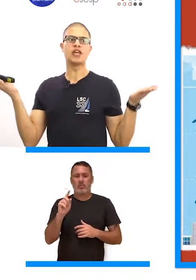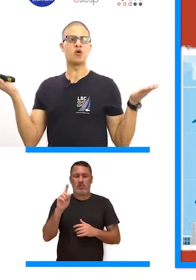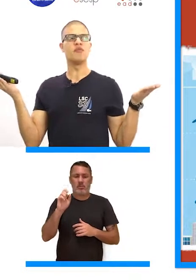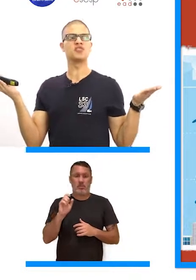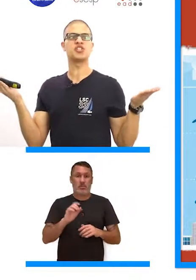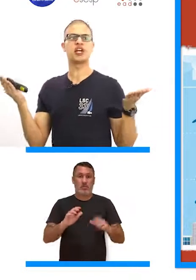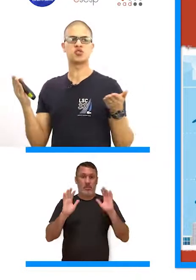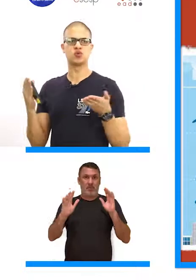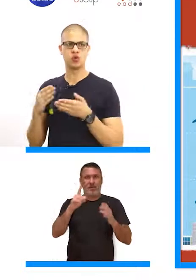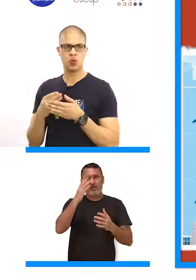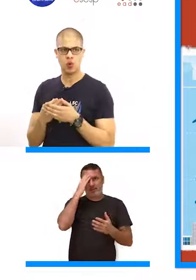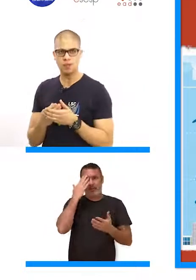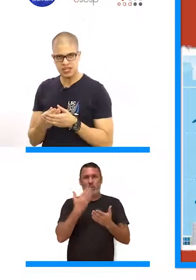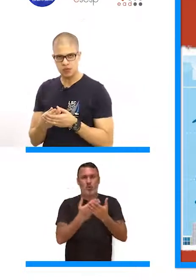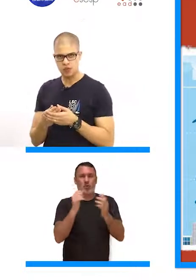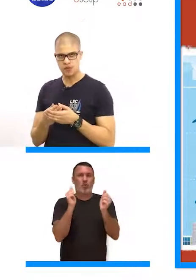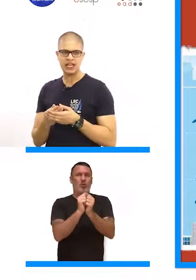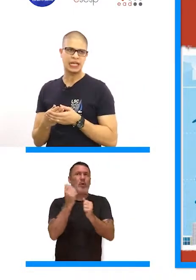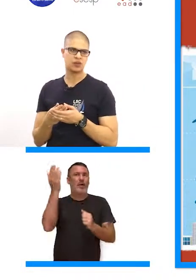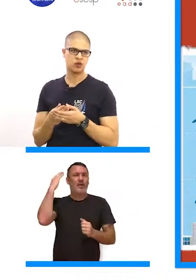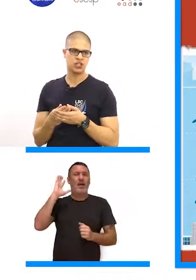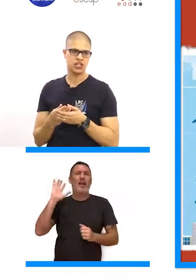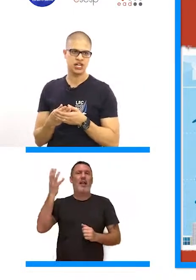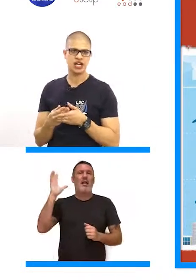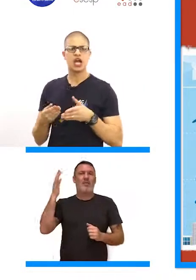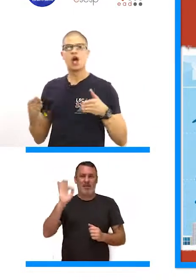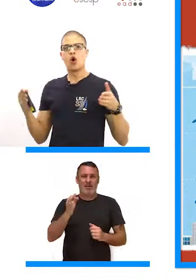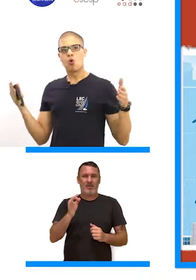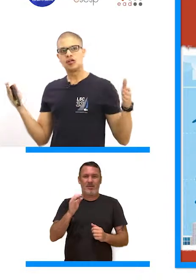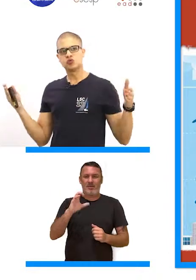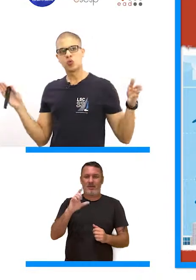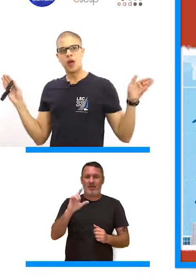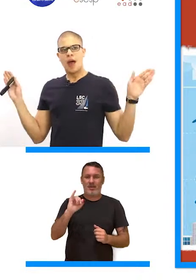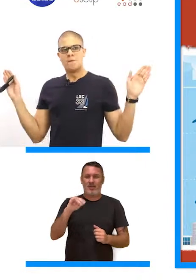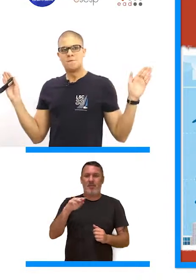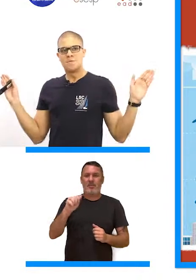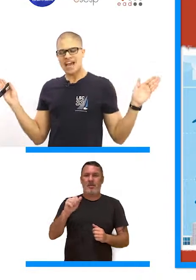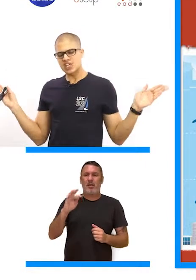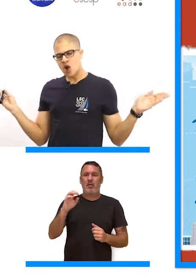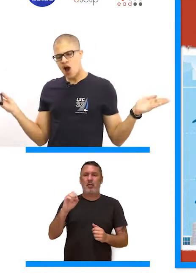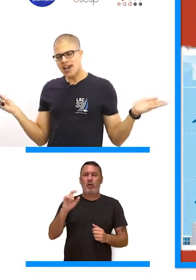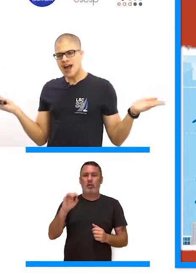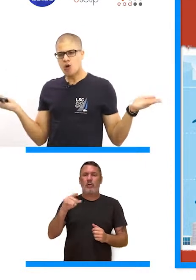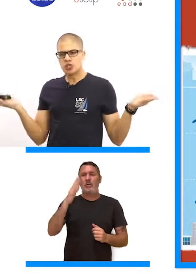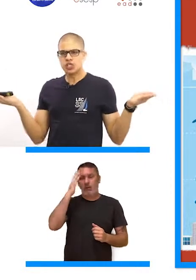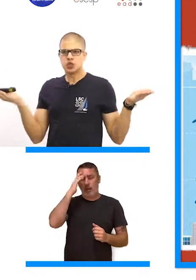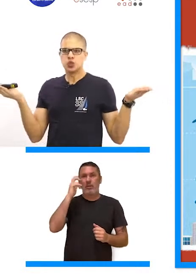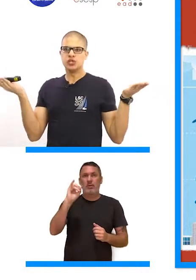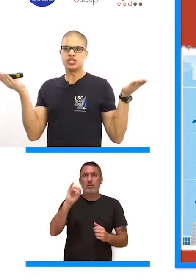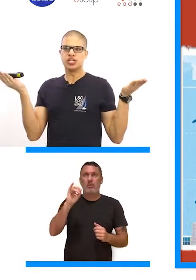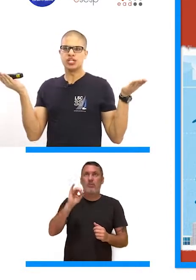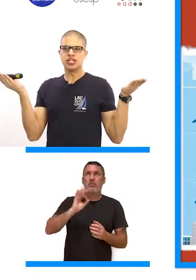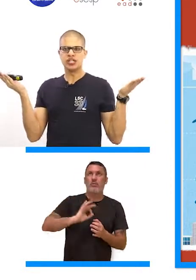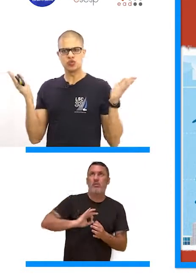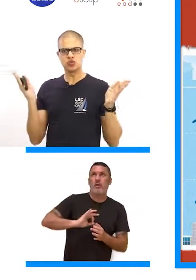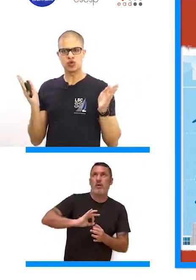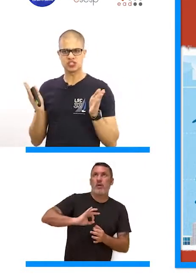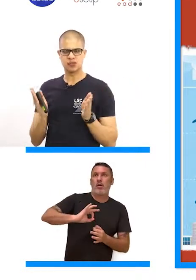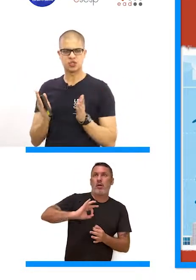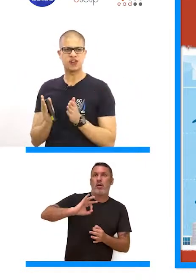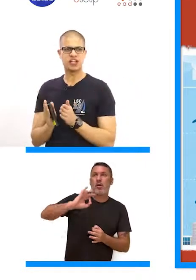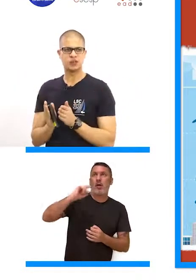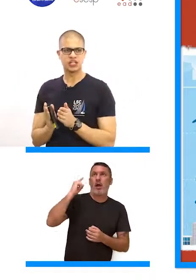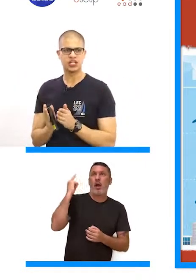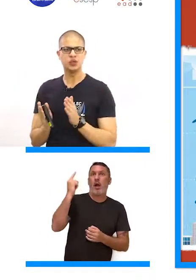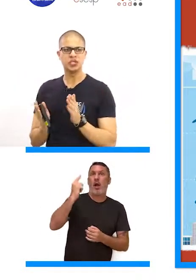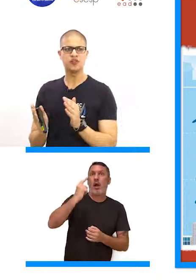porém, como você já estudou comigo em climatologia, quanto maior a altitude, isso nós